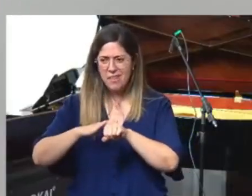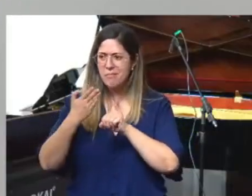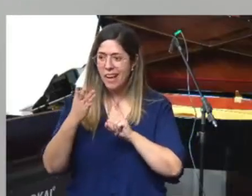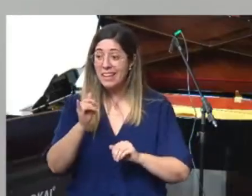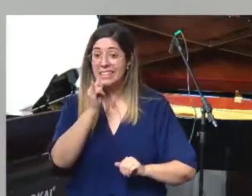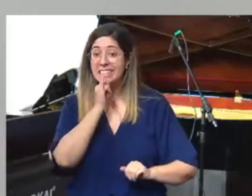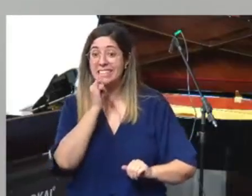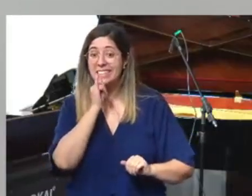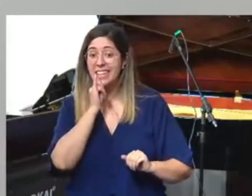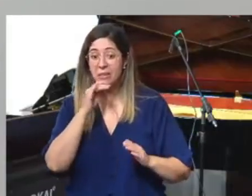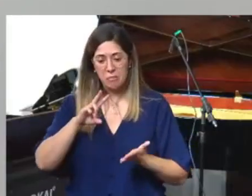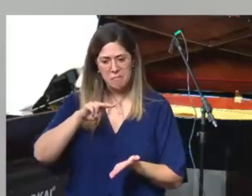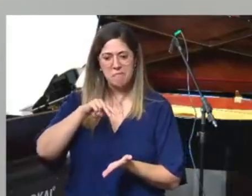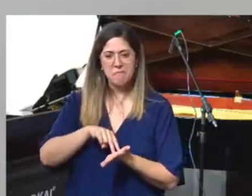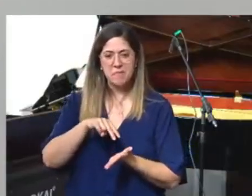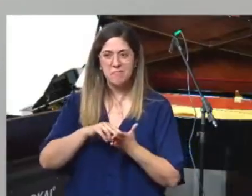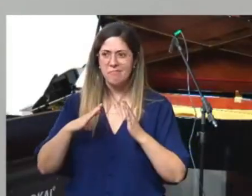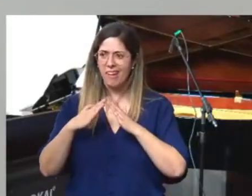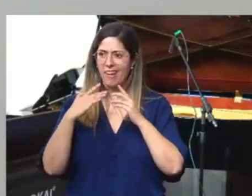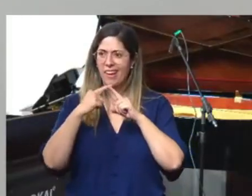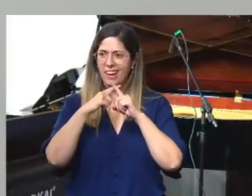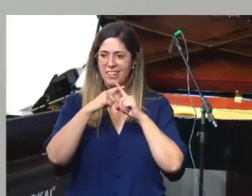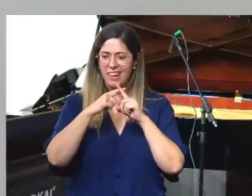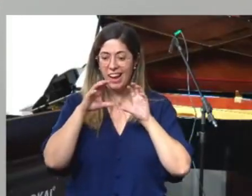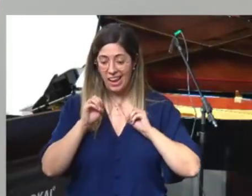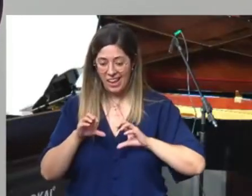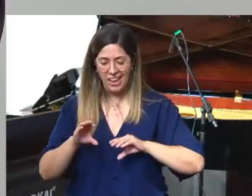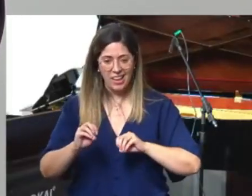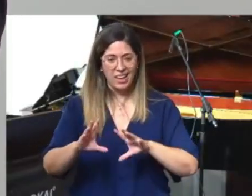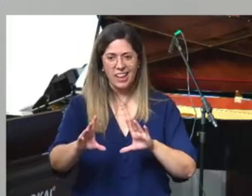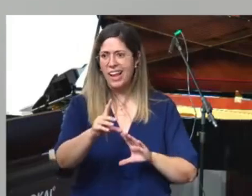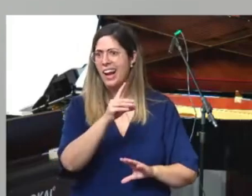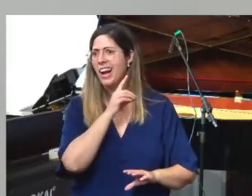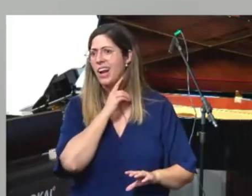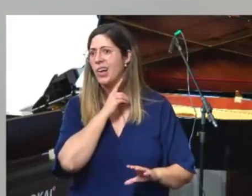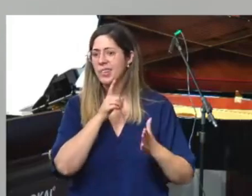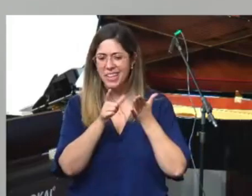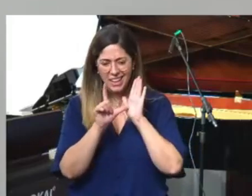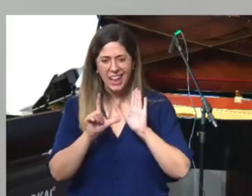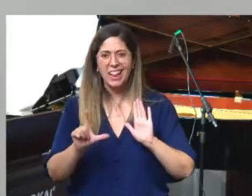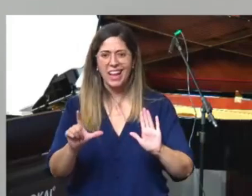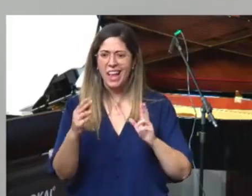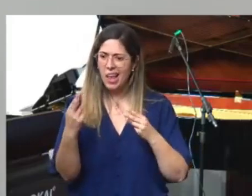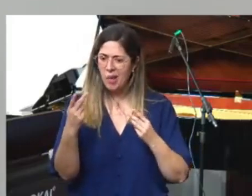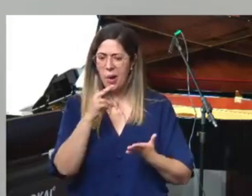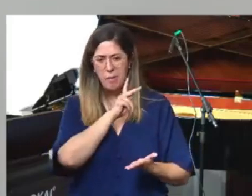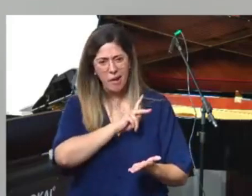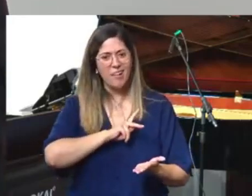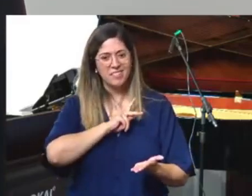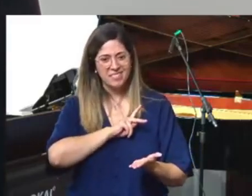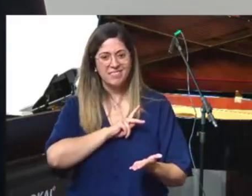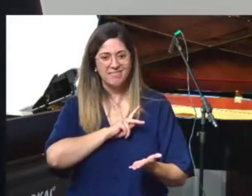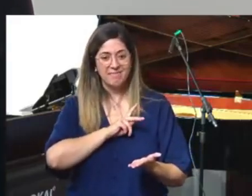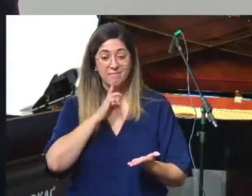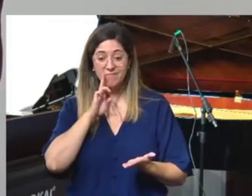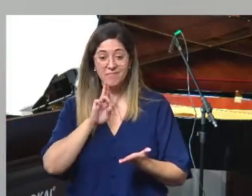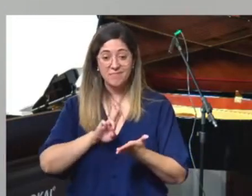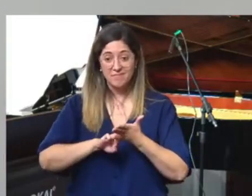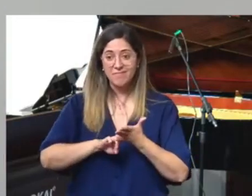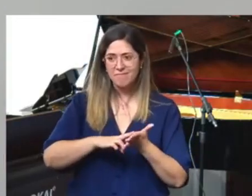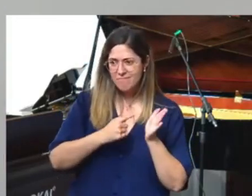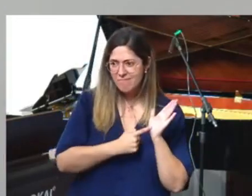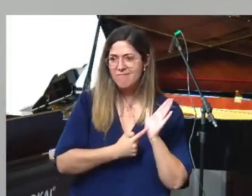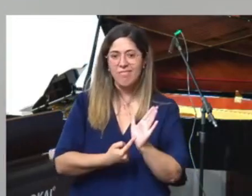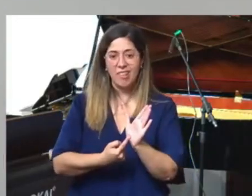Cristo e de pregarem a sã doutrina. A sã doutrina. Assim como Paulo escreve a sua carta a Timóteo,